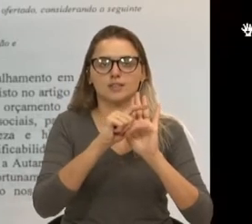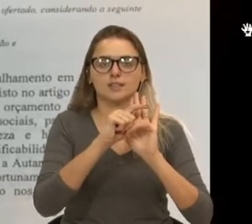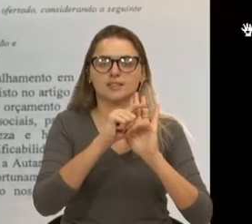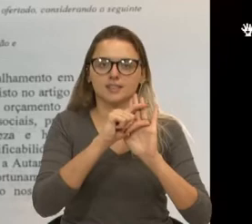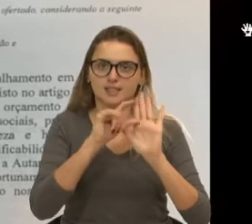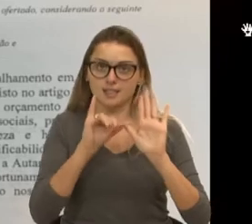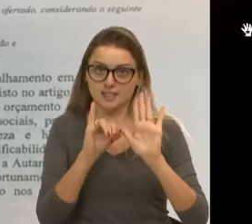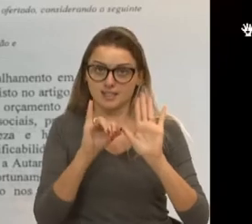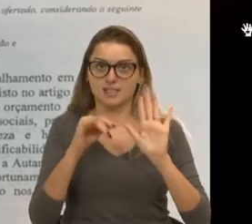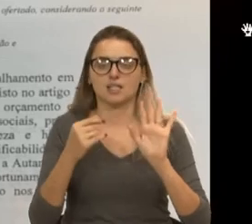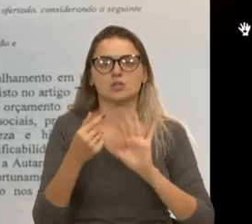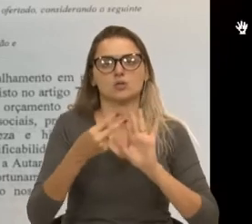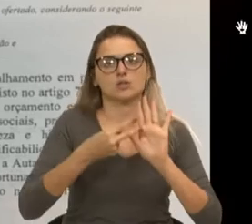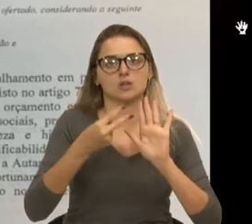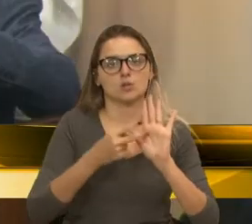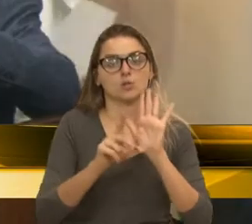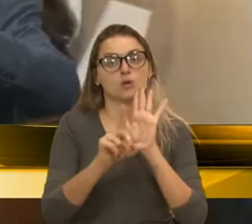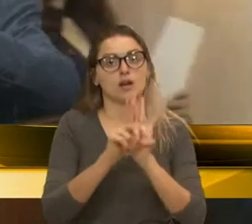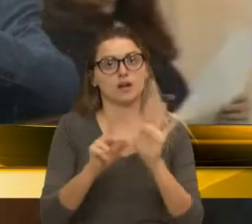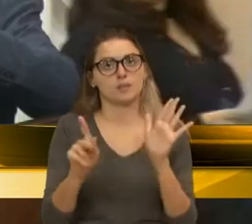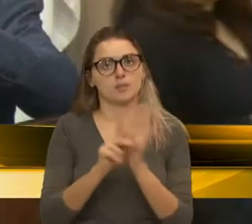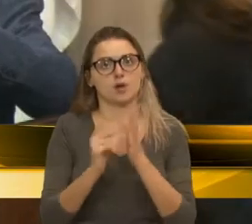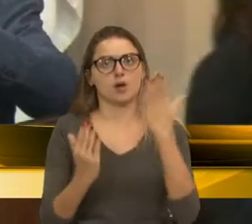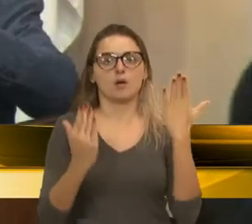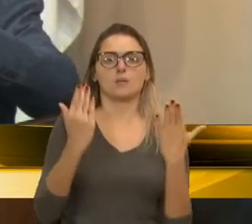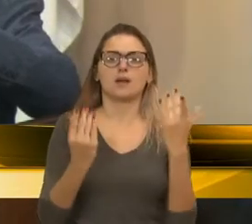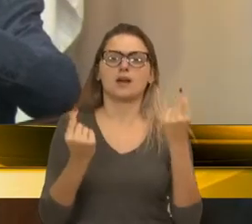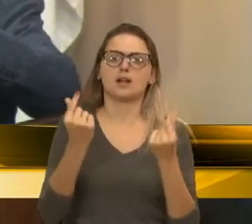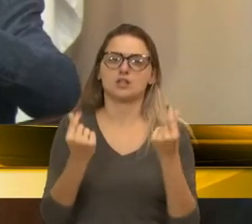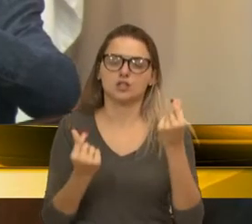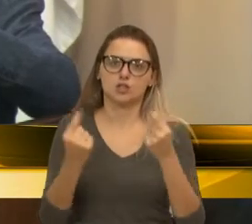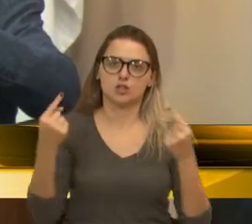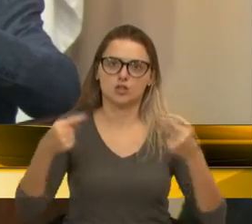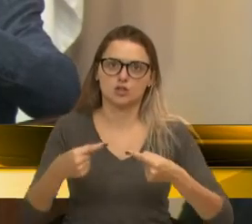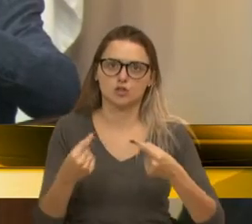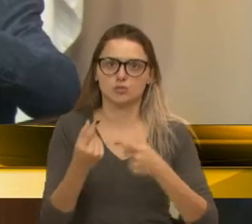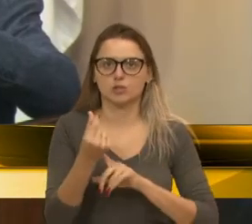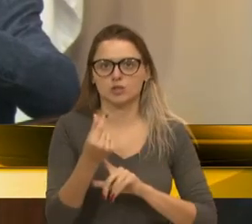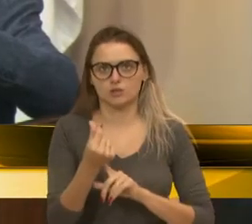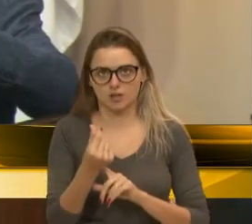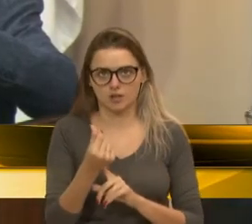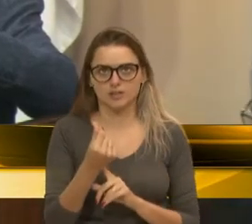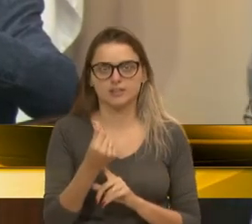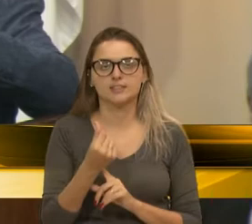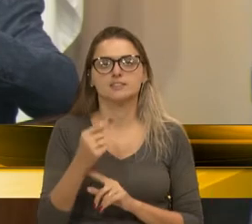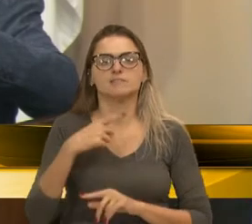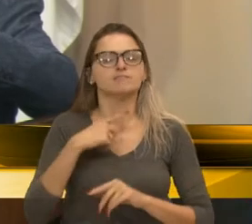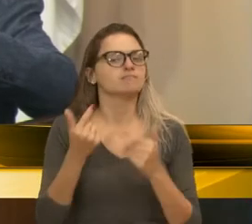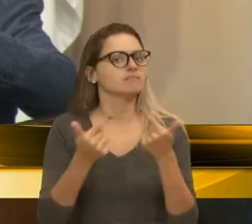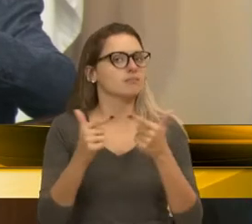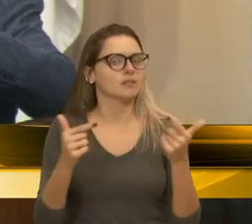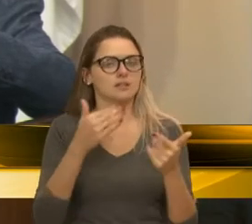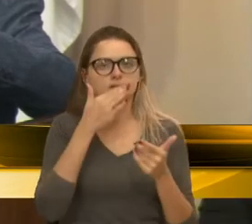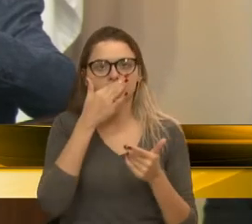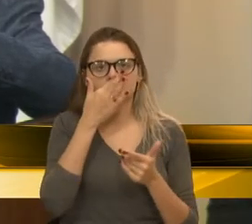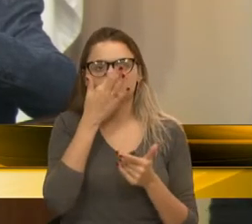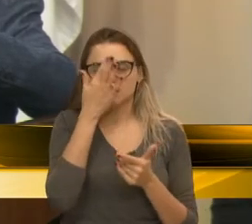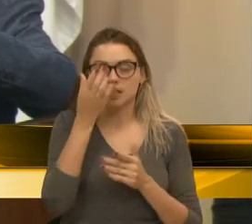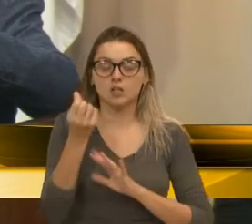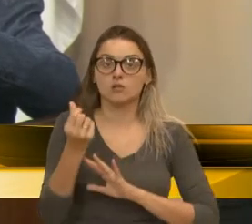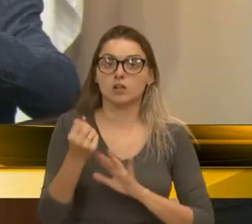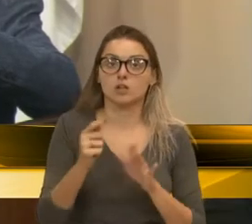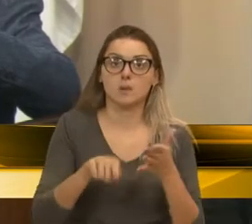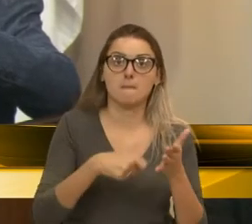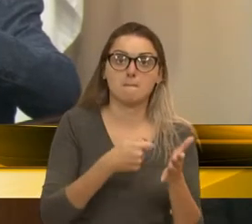8.666, Lei de Licitações. Observamos que a planilha contendo o orçamento estimado não contempla a decomposição dos custos com